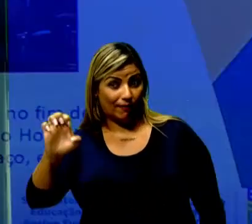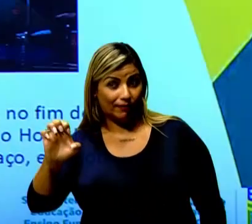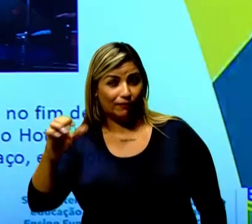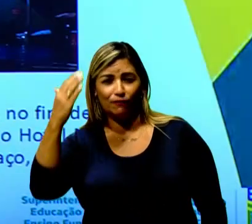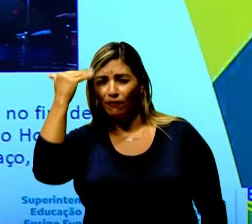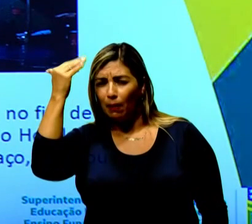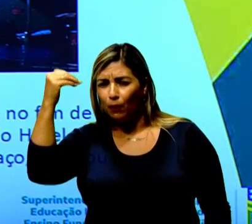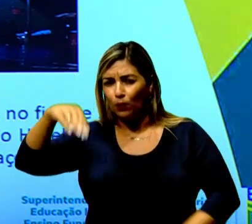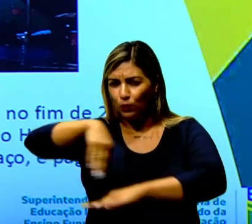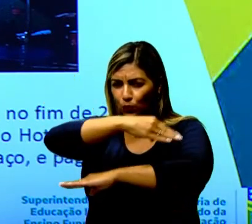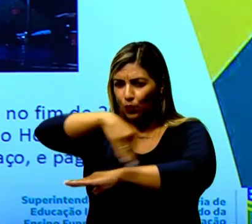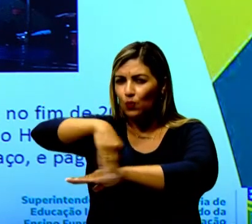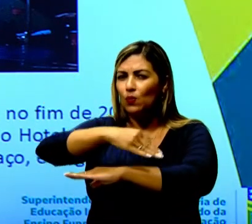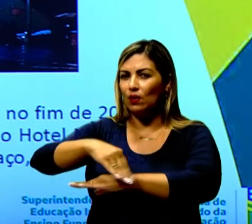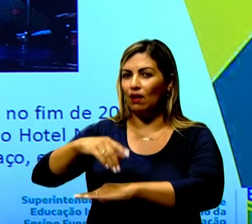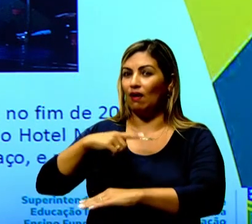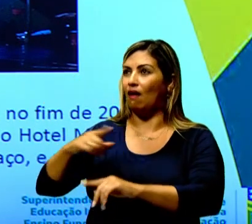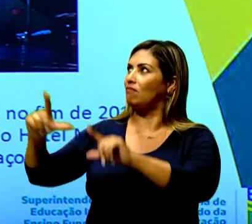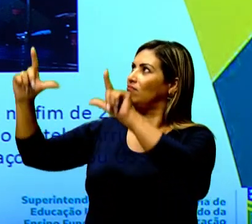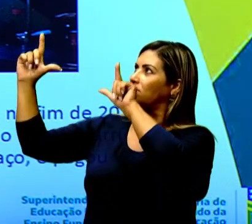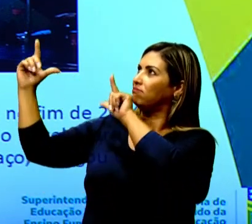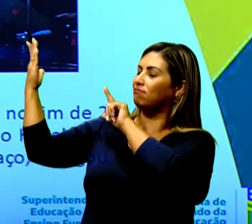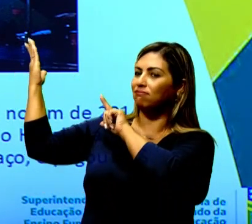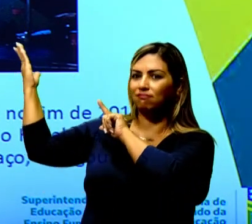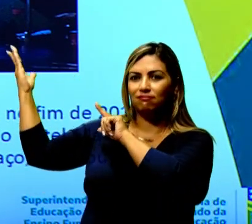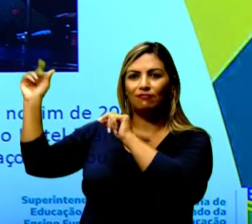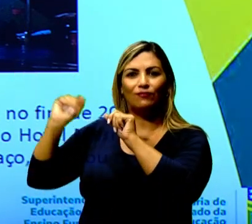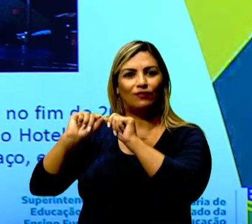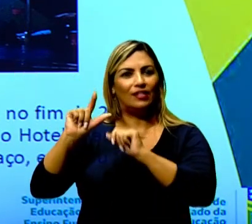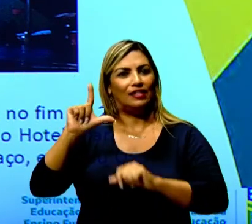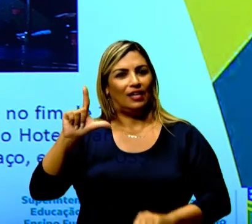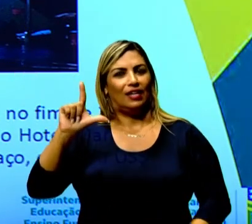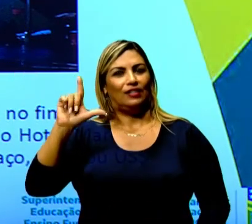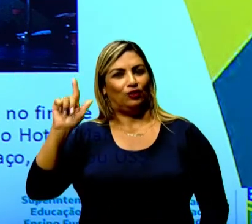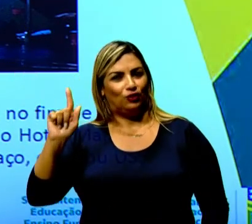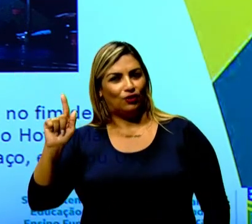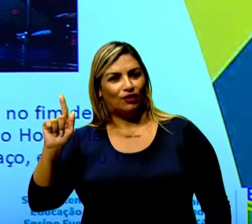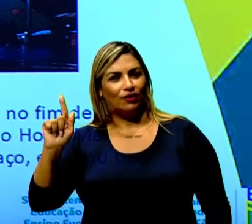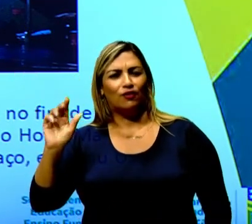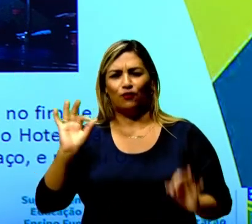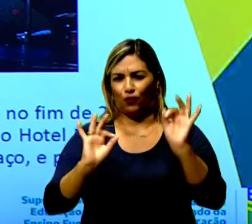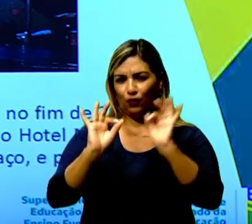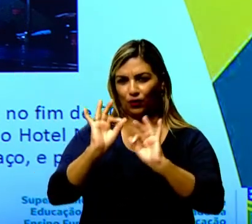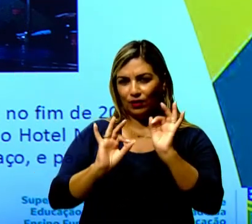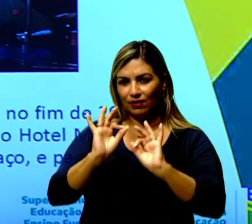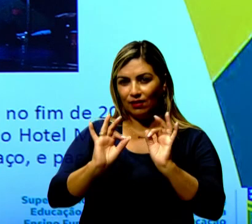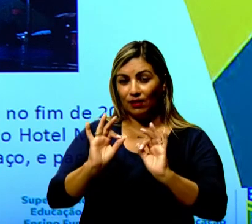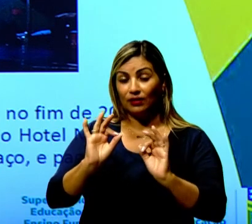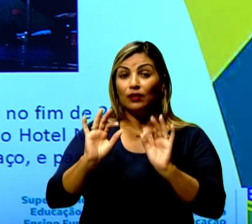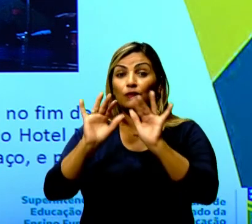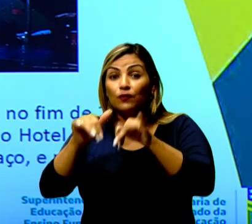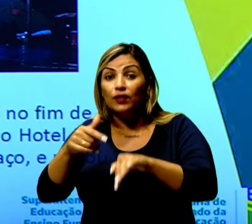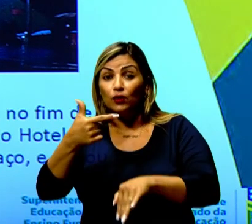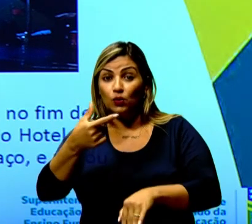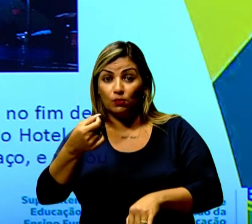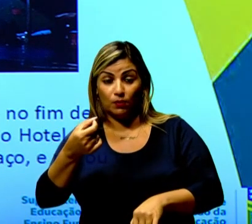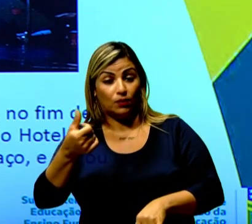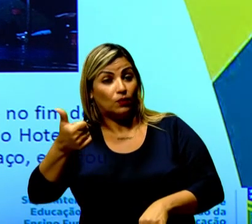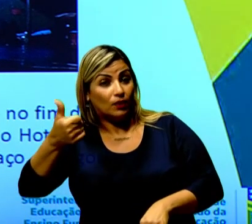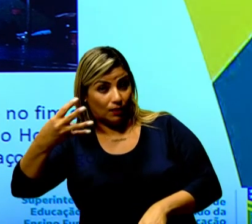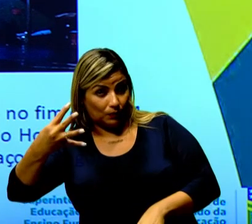peça tão descomunal quanto alto dor da lg foi montada na times quer expert no final de 2014